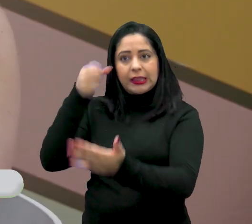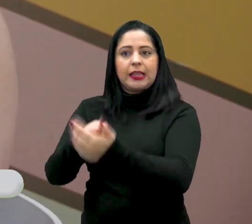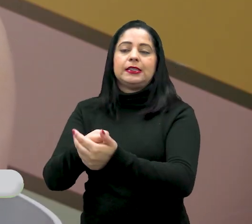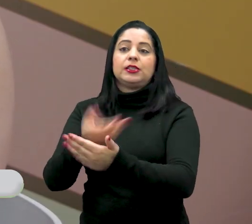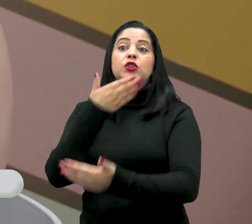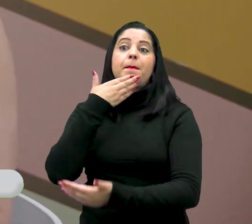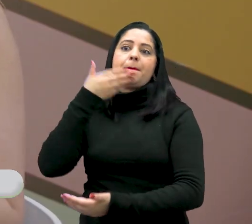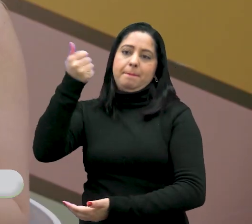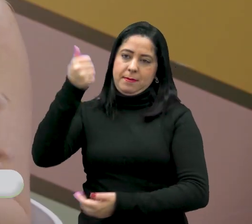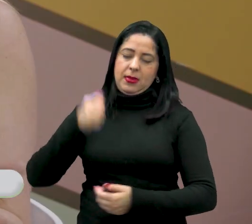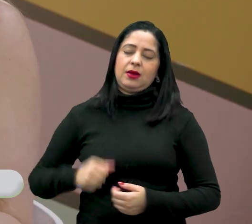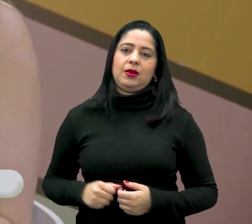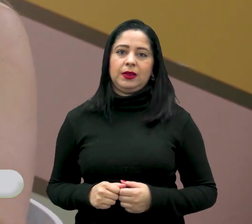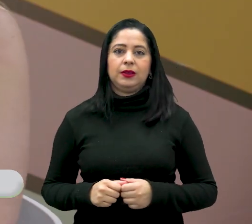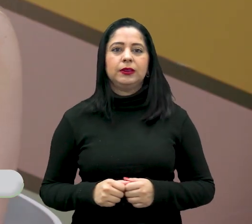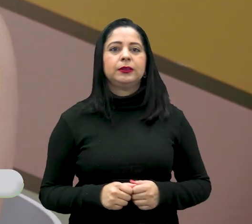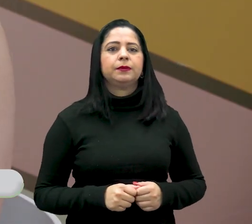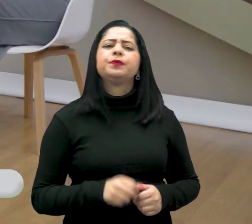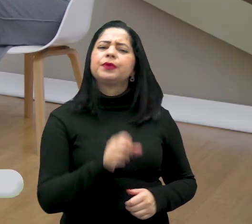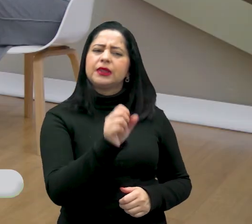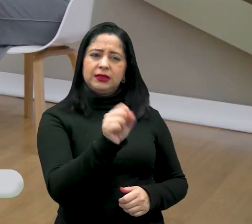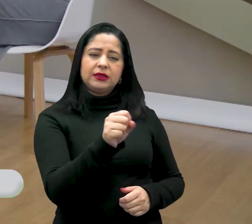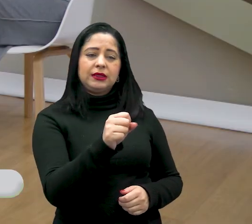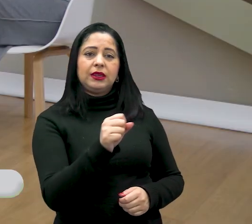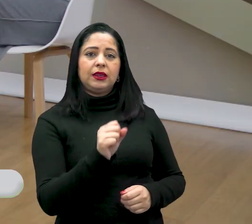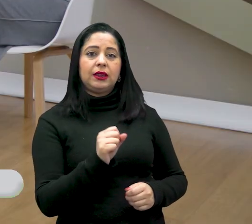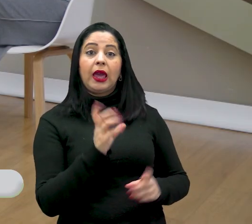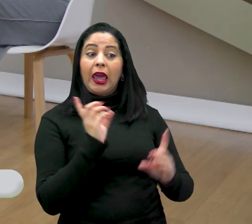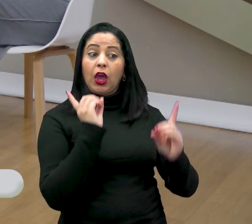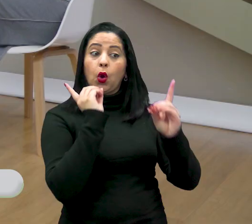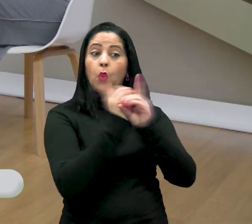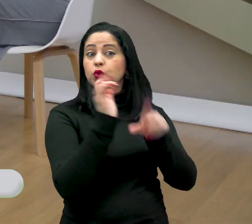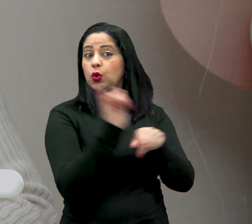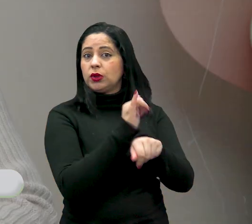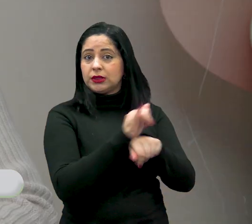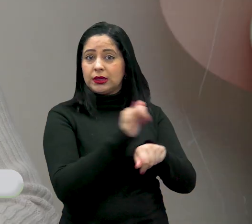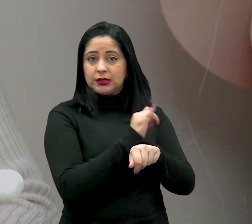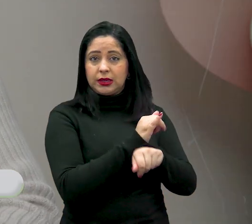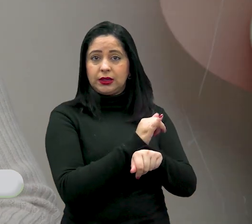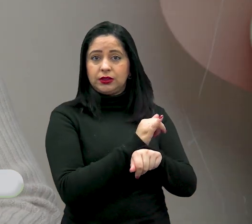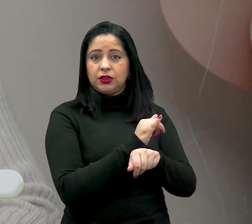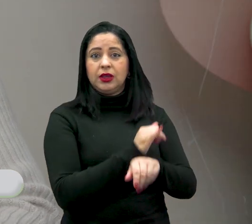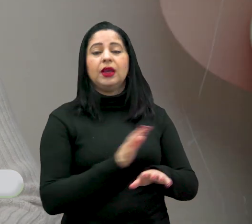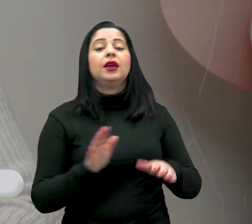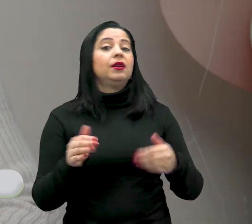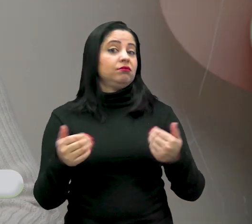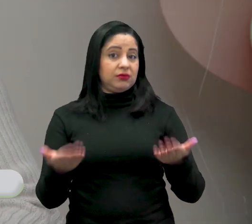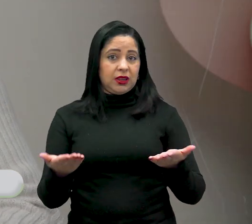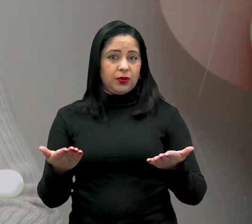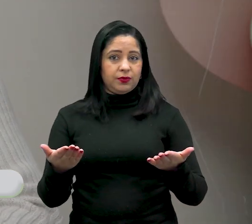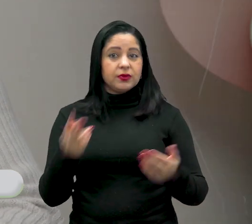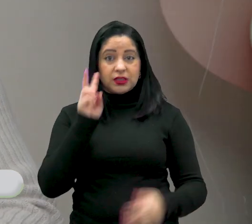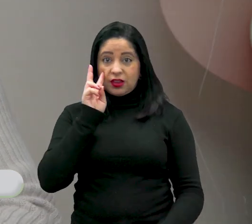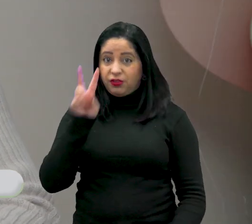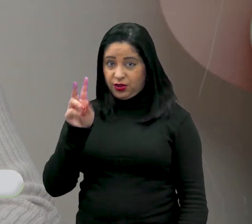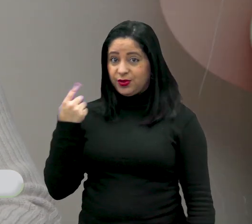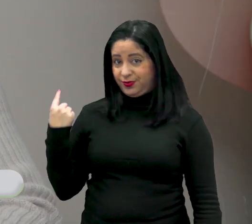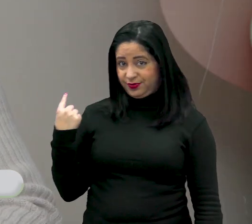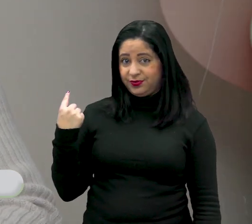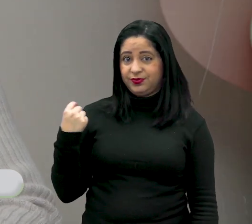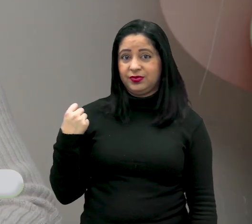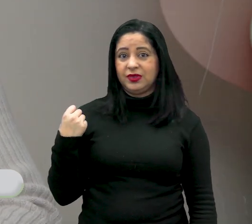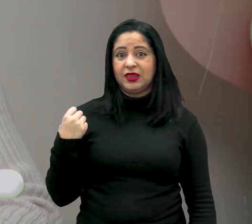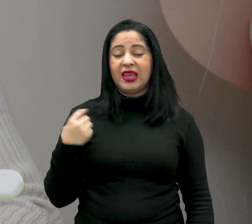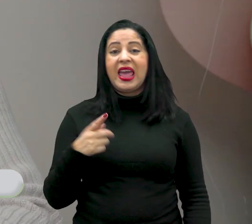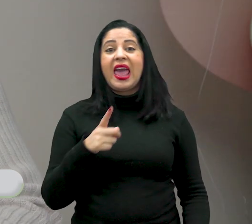decidiu a melhor opção para o caso dele, Sim, né? encontrou uma alternativa ali, né? Inclusive, quero chamar a atenção para essa alternativa, porque a gente viu ali, ele